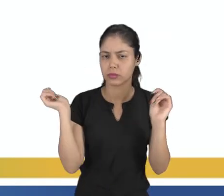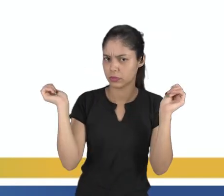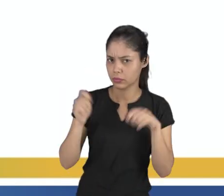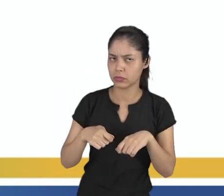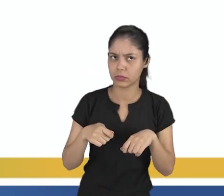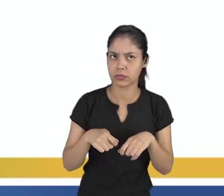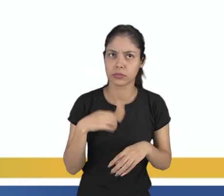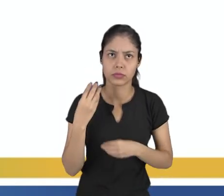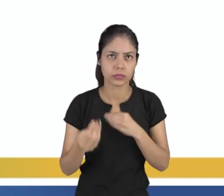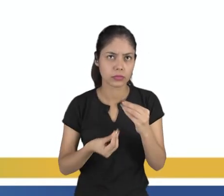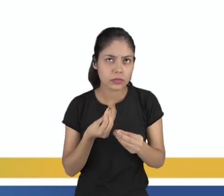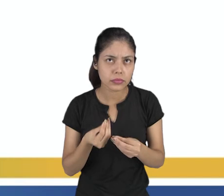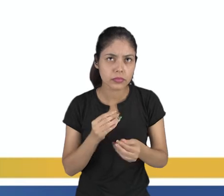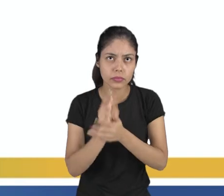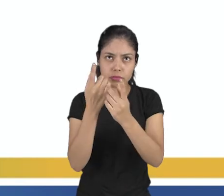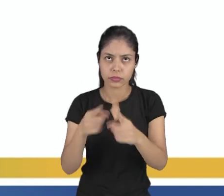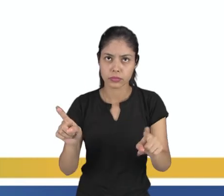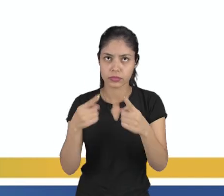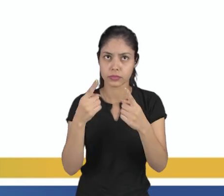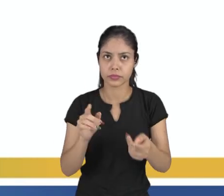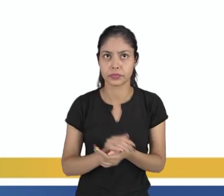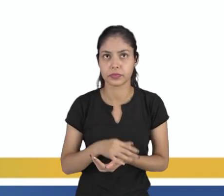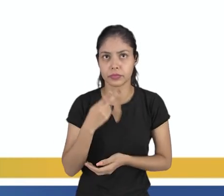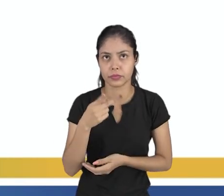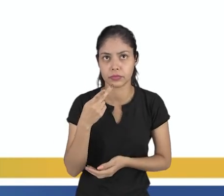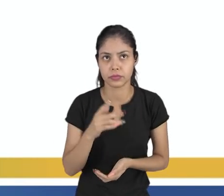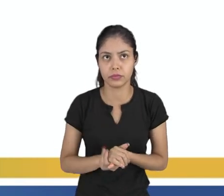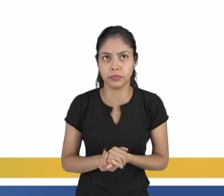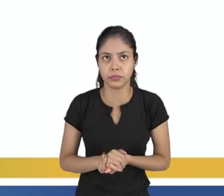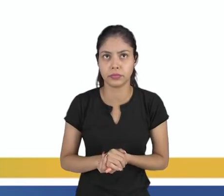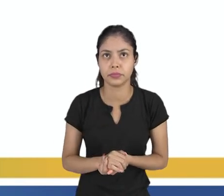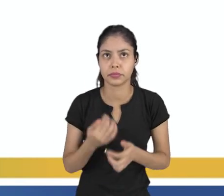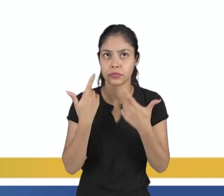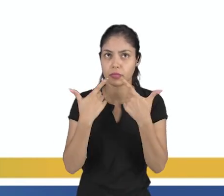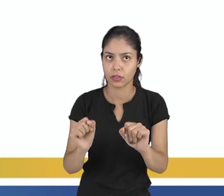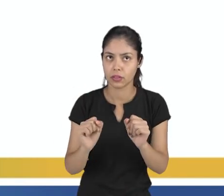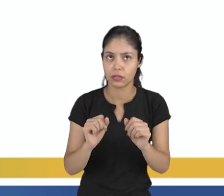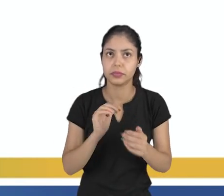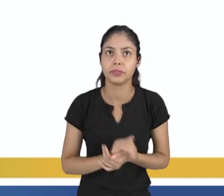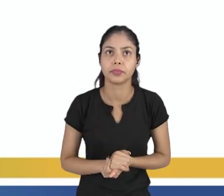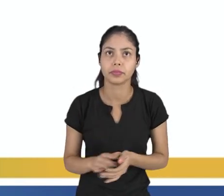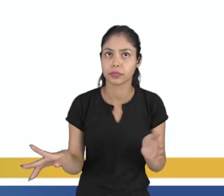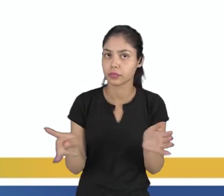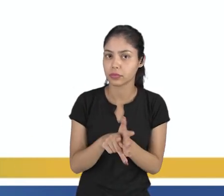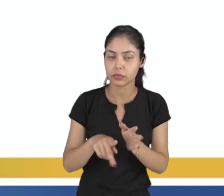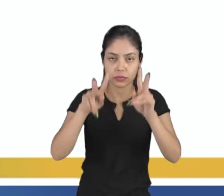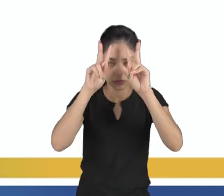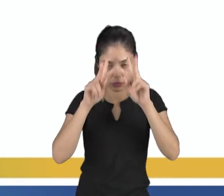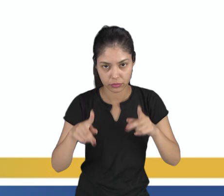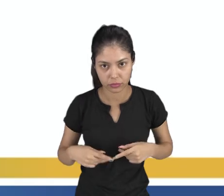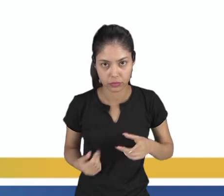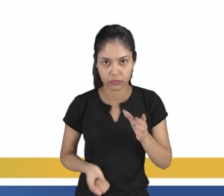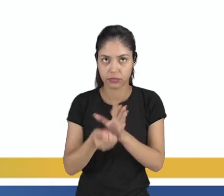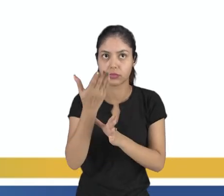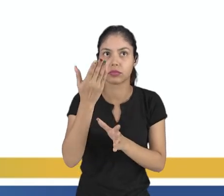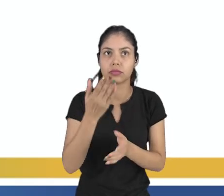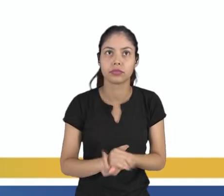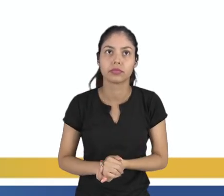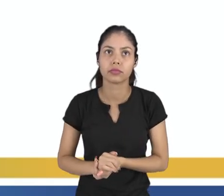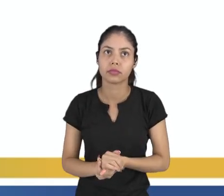responder como é possível afirmar que a música existe como uma linguagem desde que o próprio